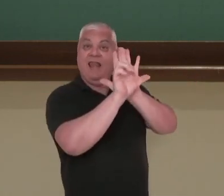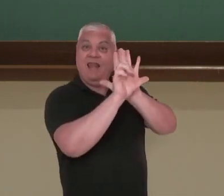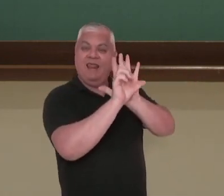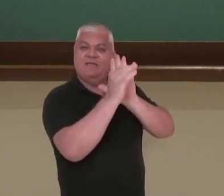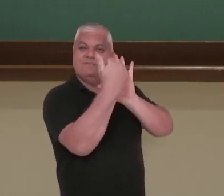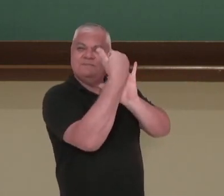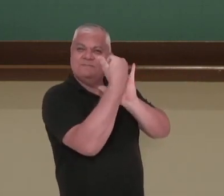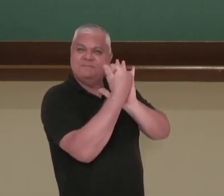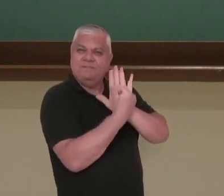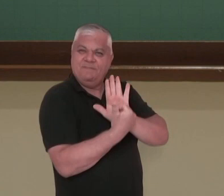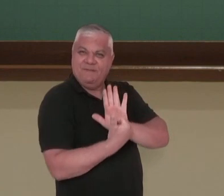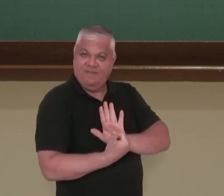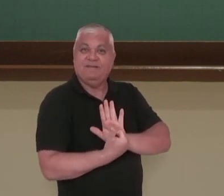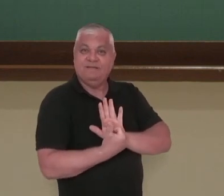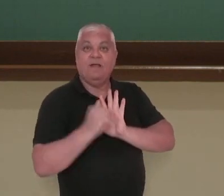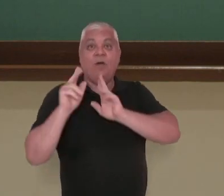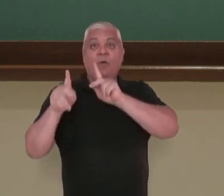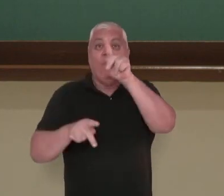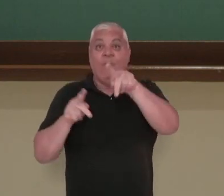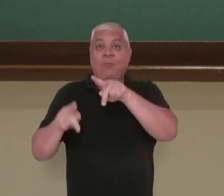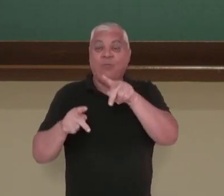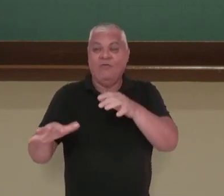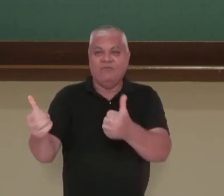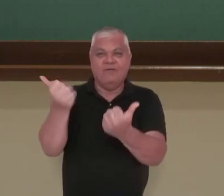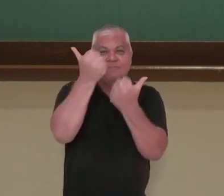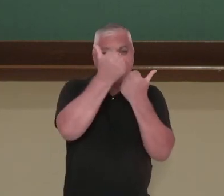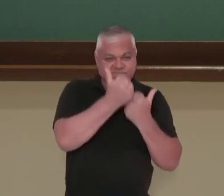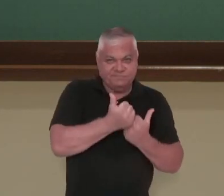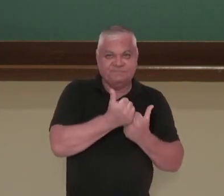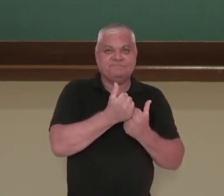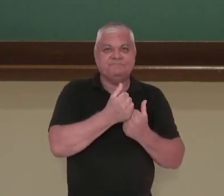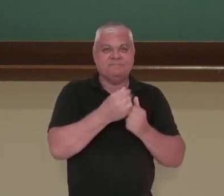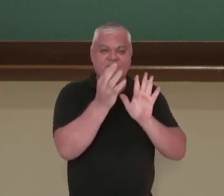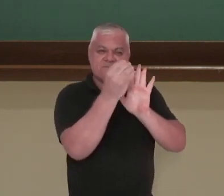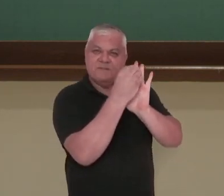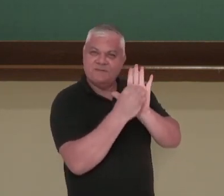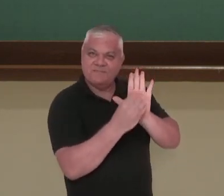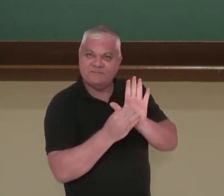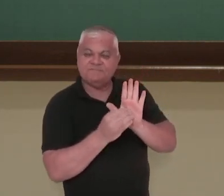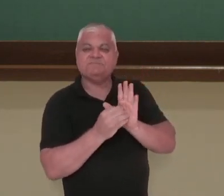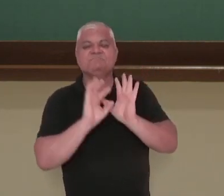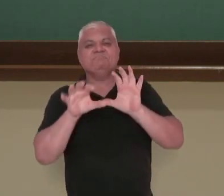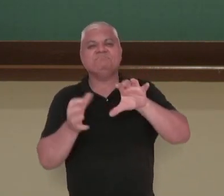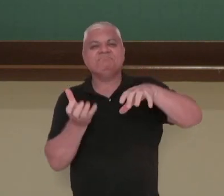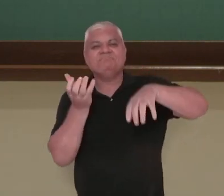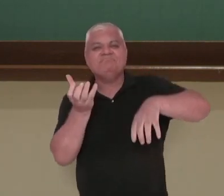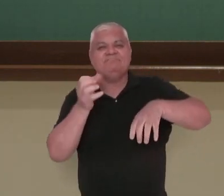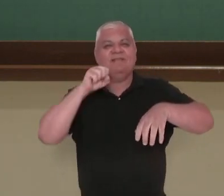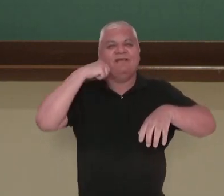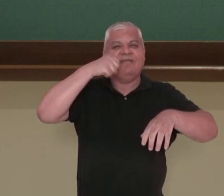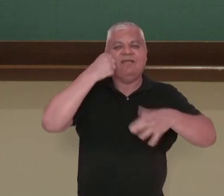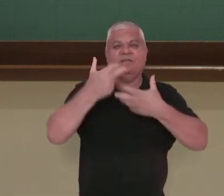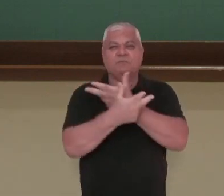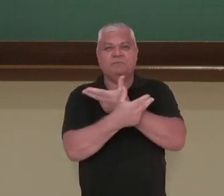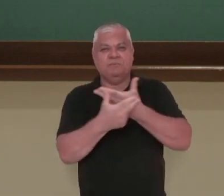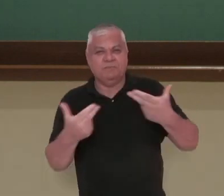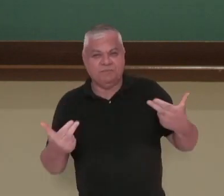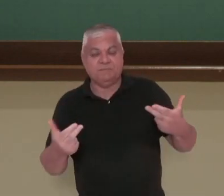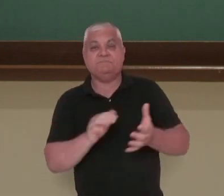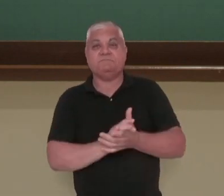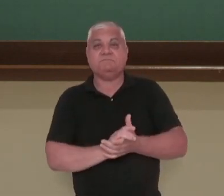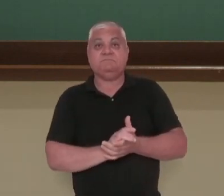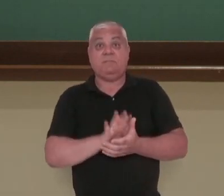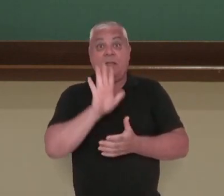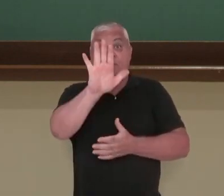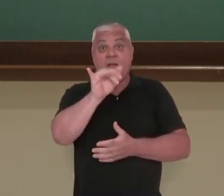através dos representantes do povo, através do Congresso, através do Senado, o poder legislativo. Mas, nesse momento, quando